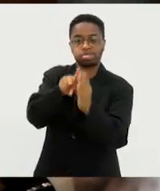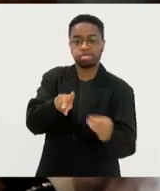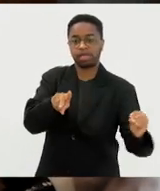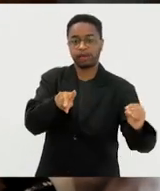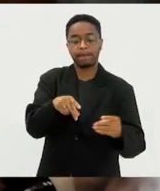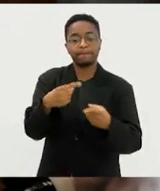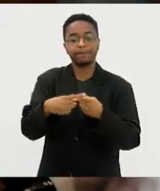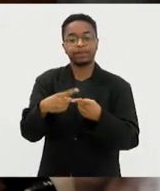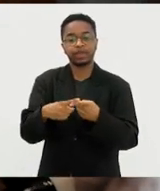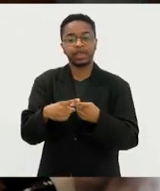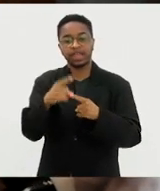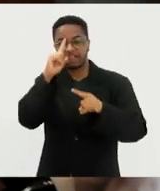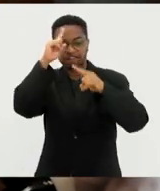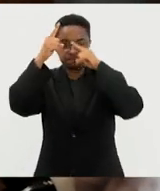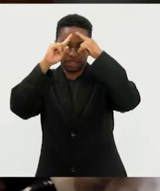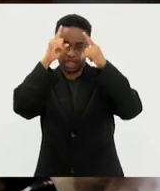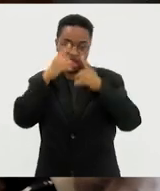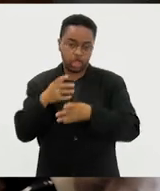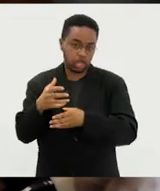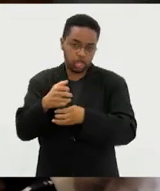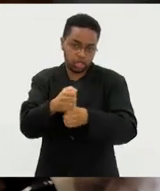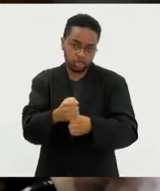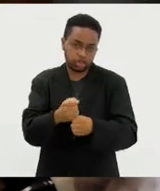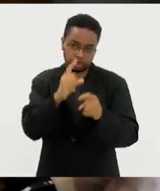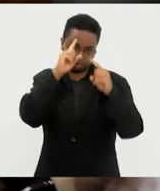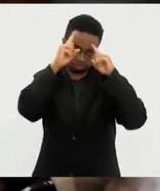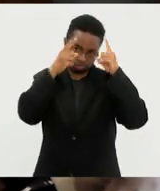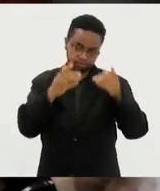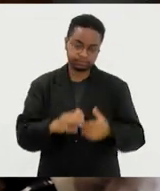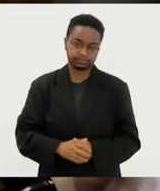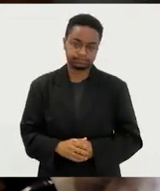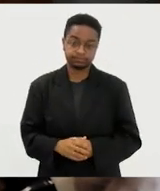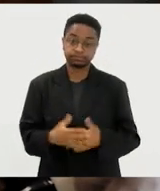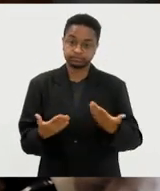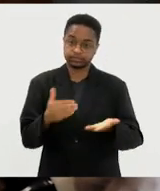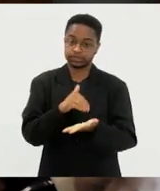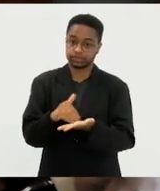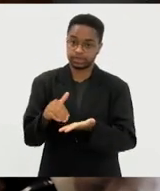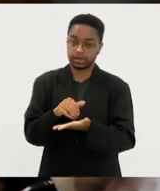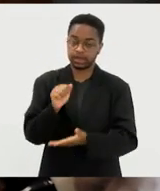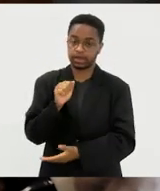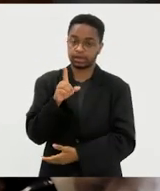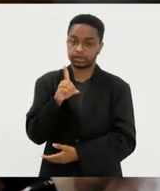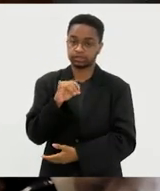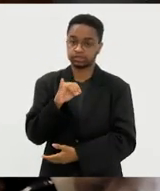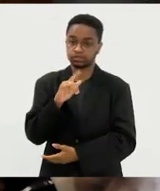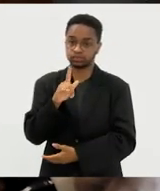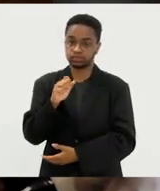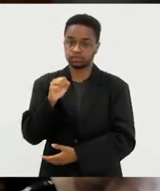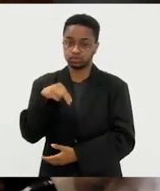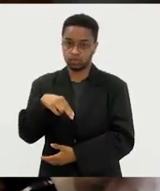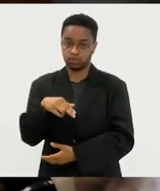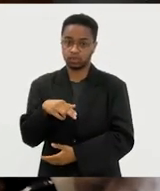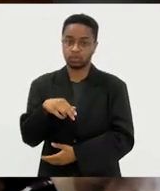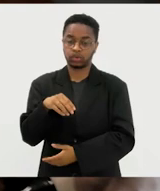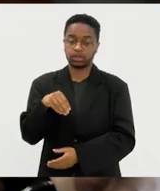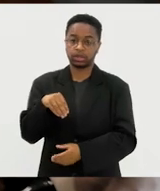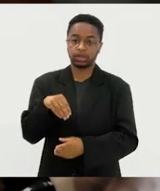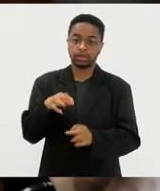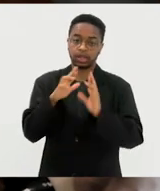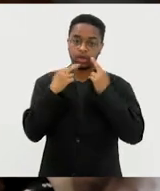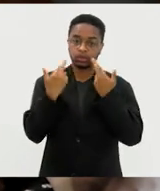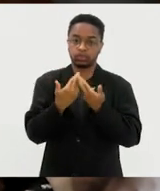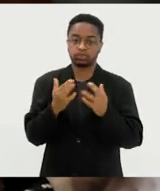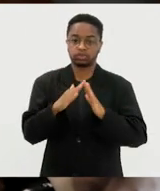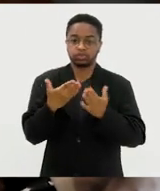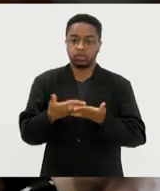contabilidade criativa. O secretário Adilson, no Colégio de Líderes, quando veio